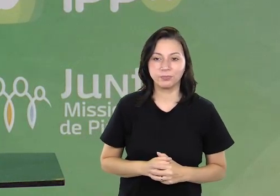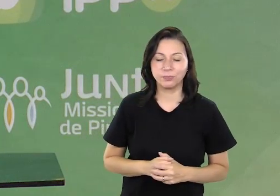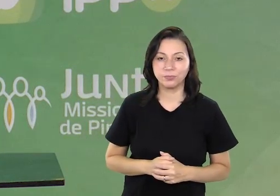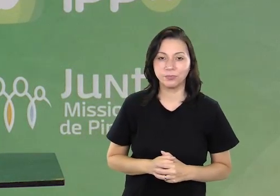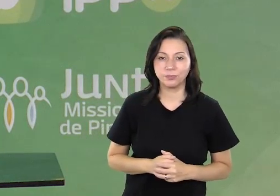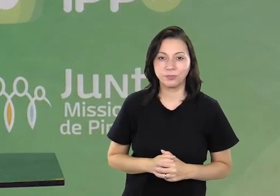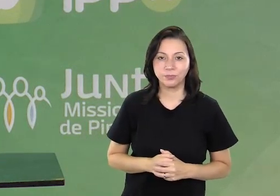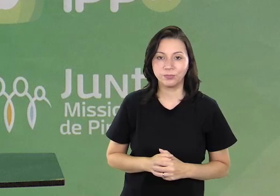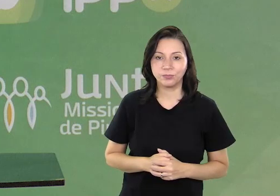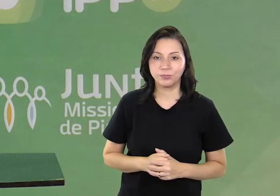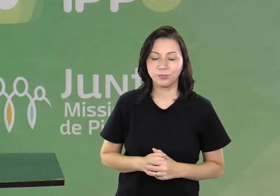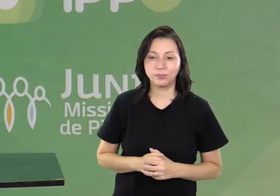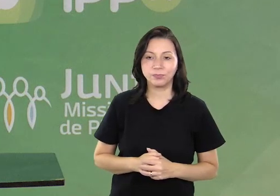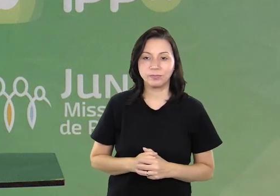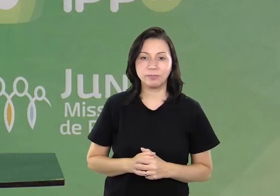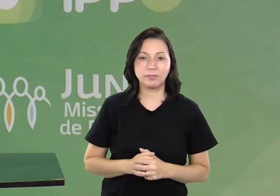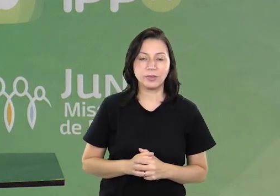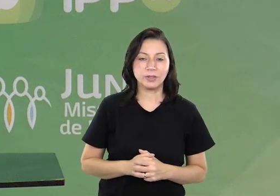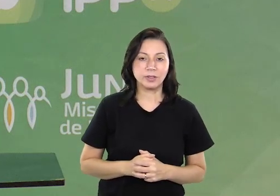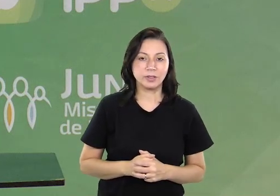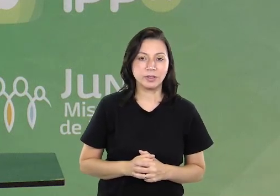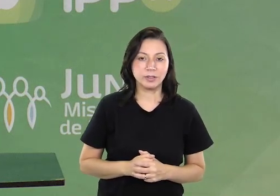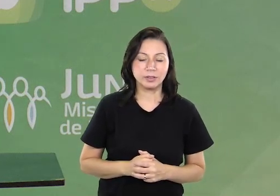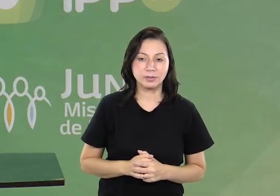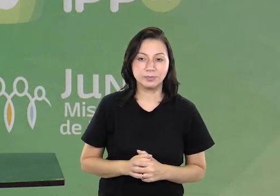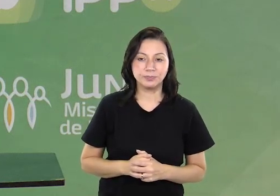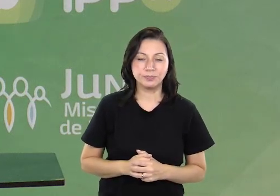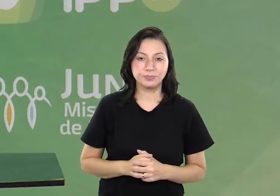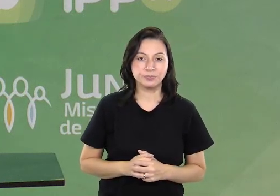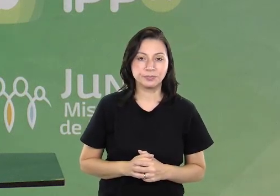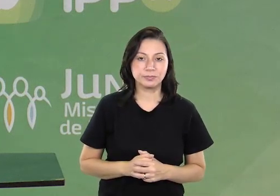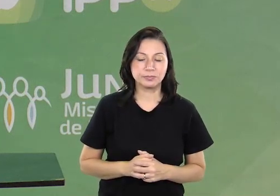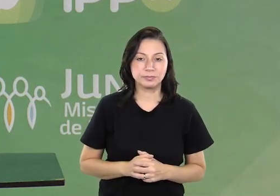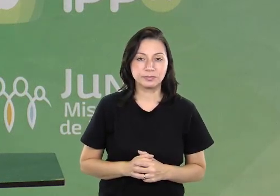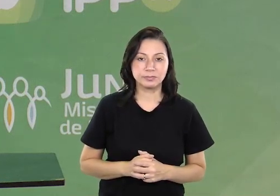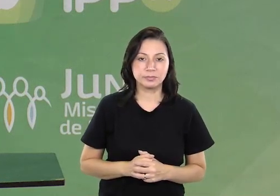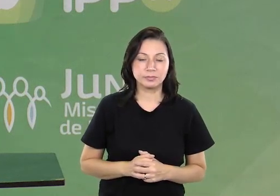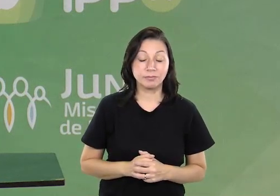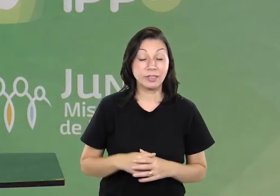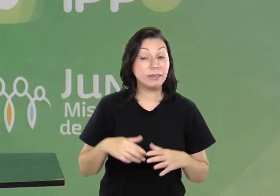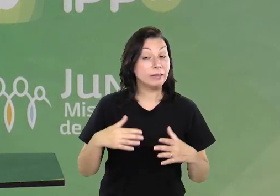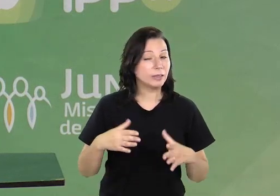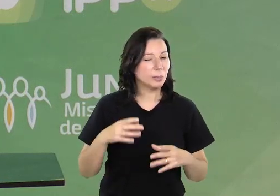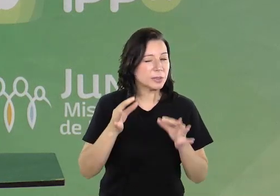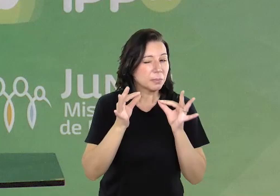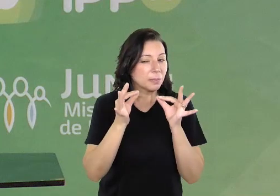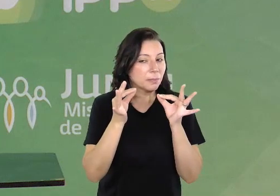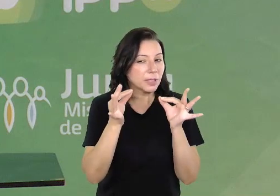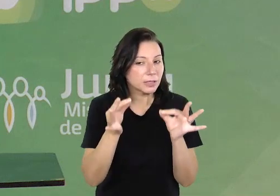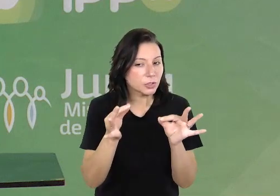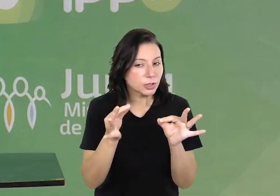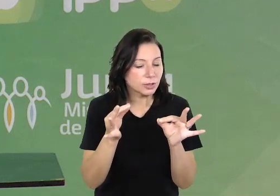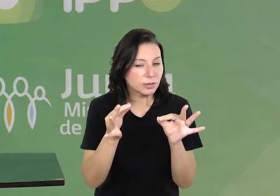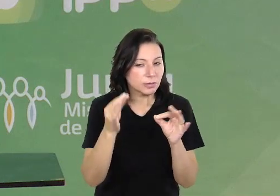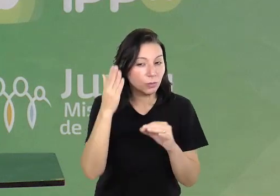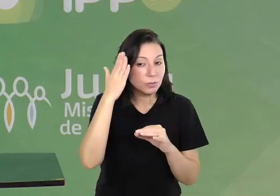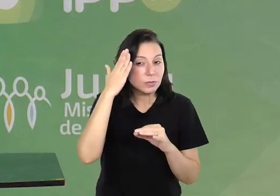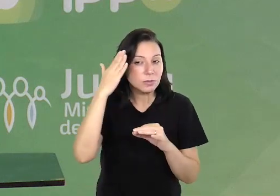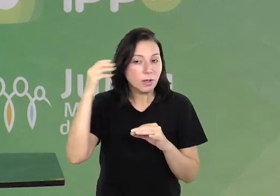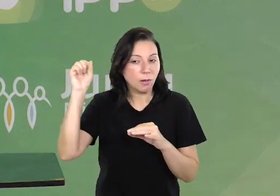com as suas mãos o seu empreendimento mas tudo é para ele para mim para mim